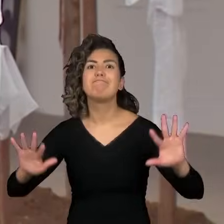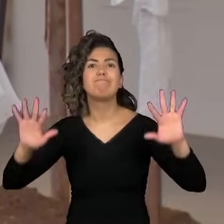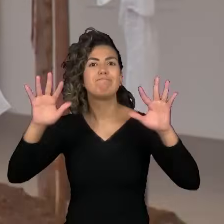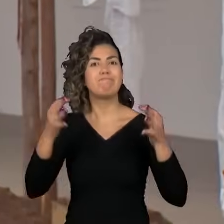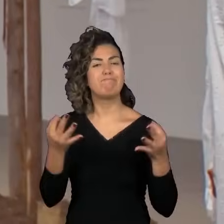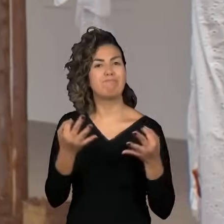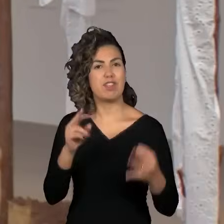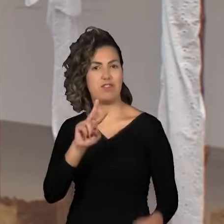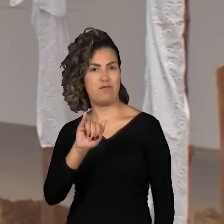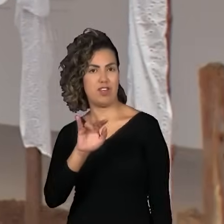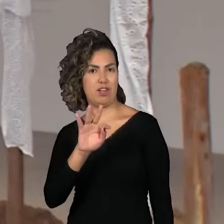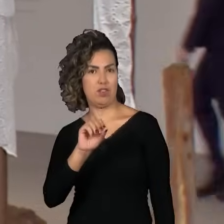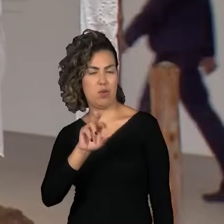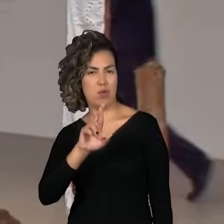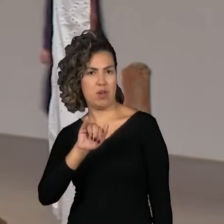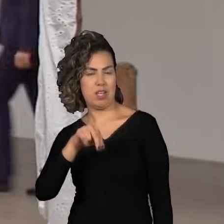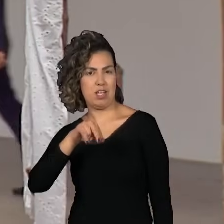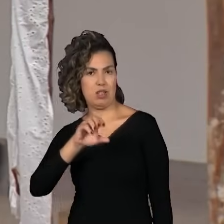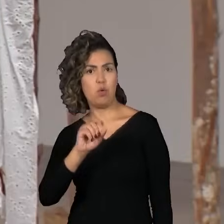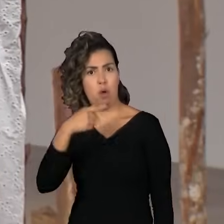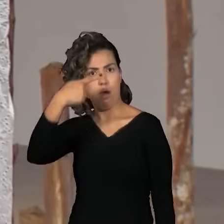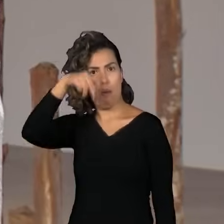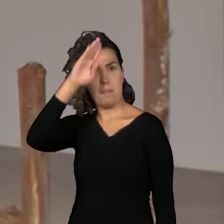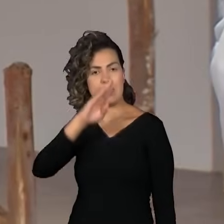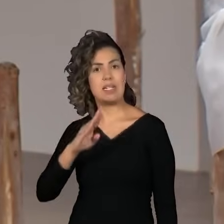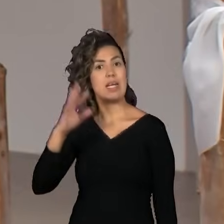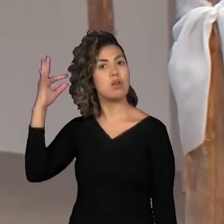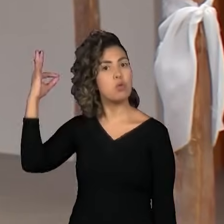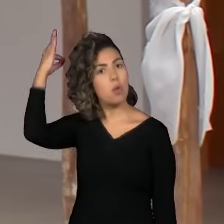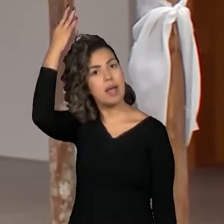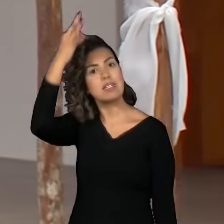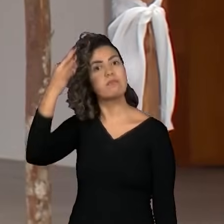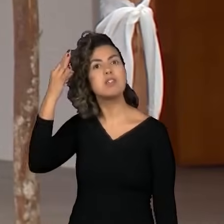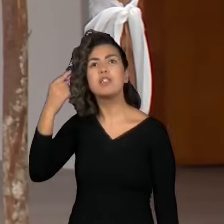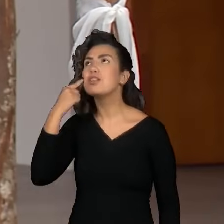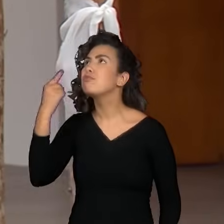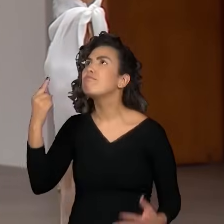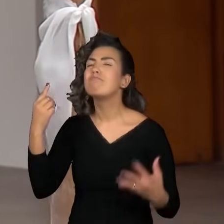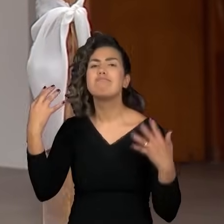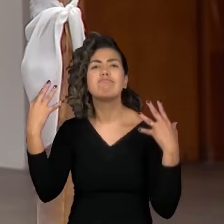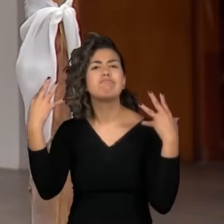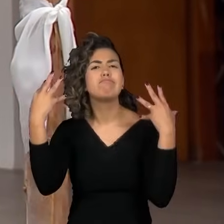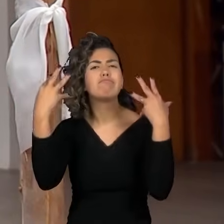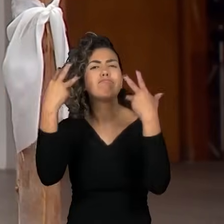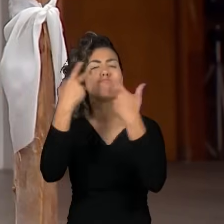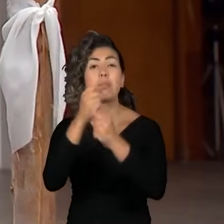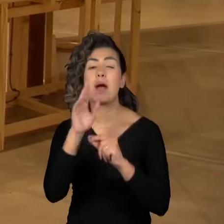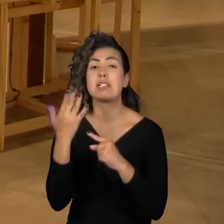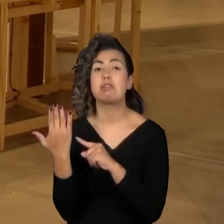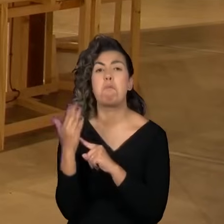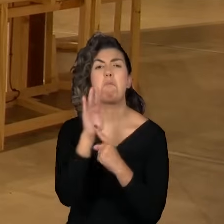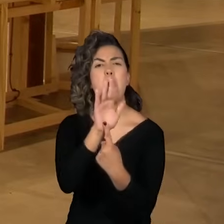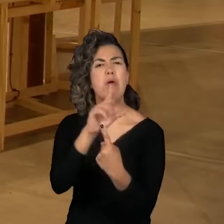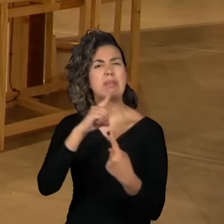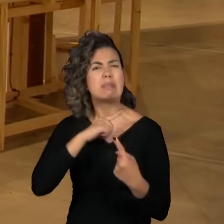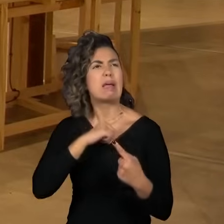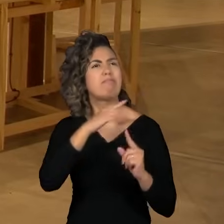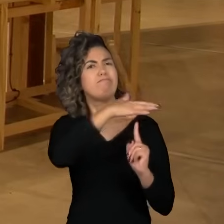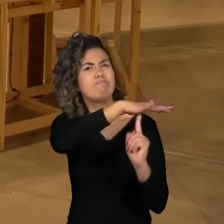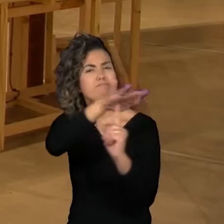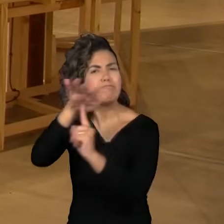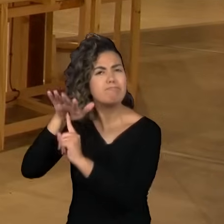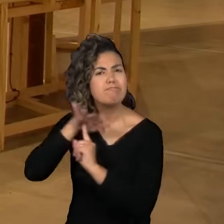Vitorino Brasileiro do Espírito Santo evoca o fluir do tempo e a devastação ambiental. Do Museu Paraense